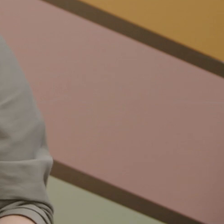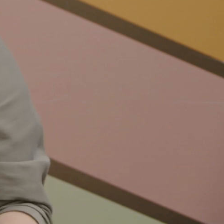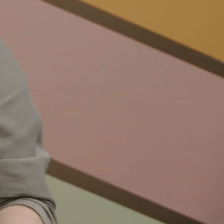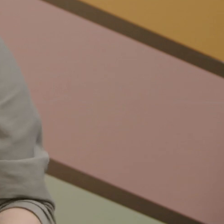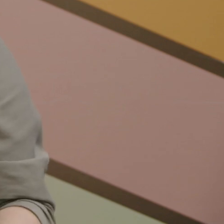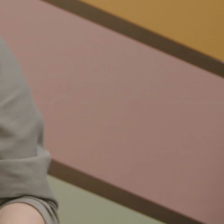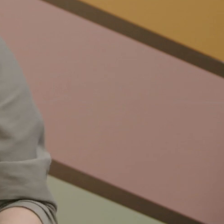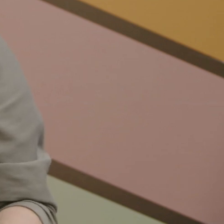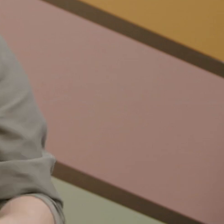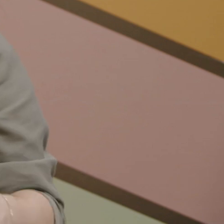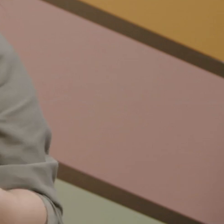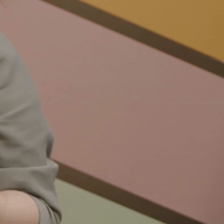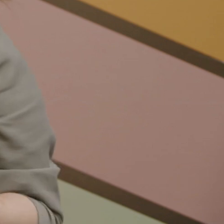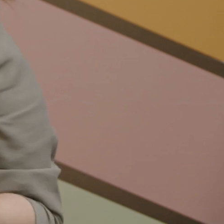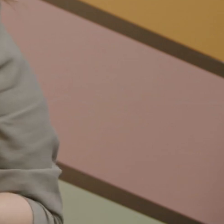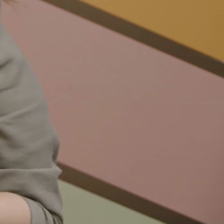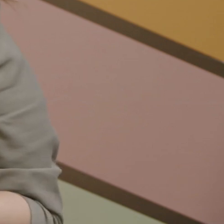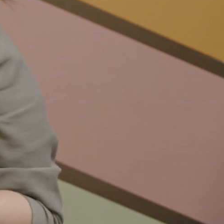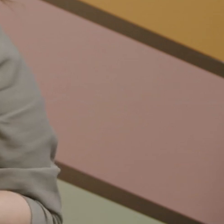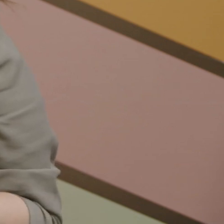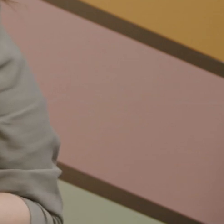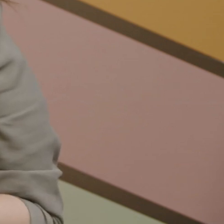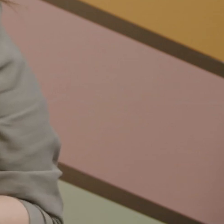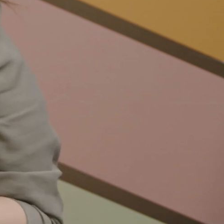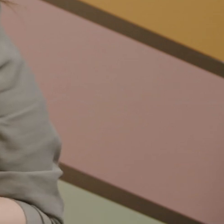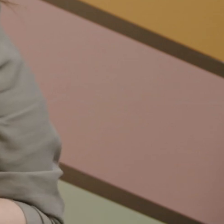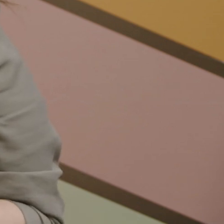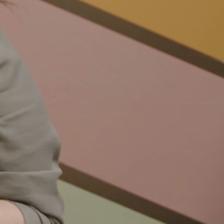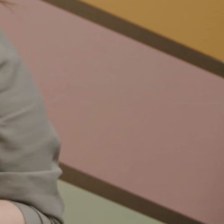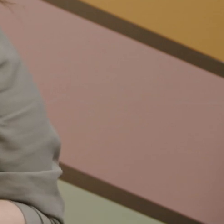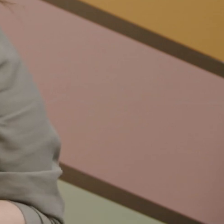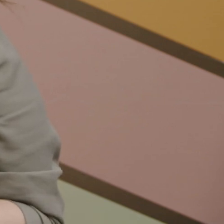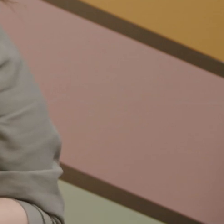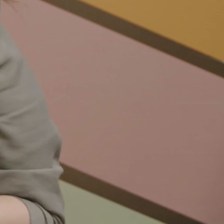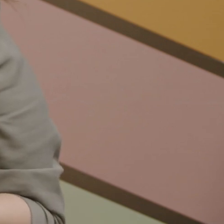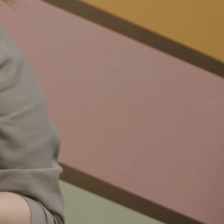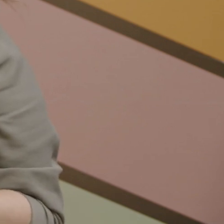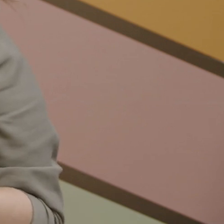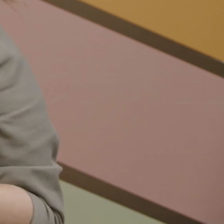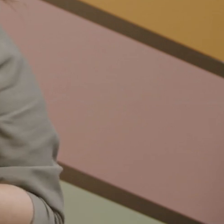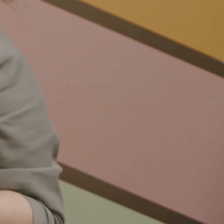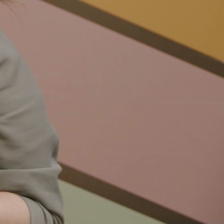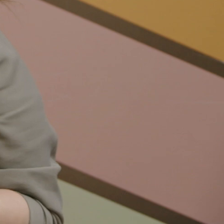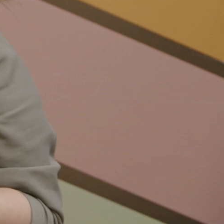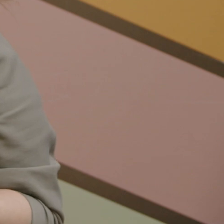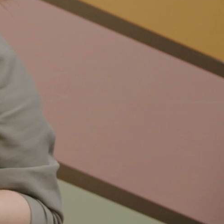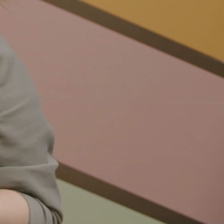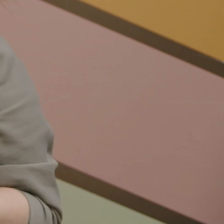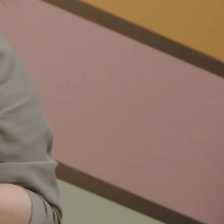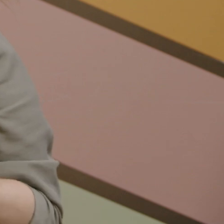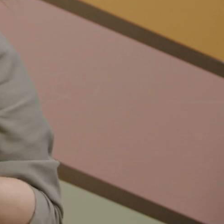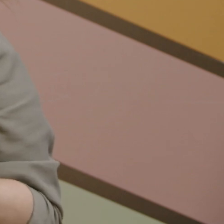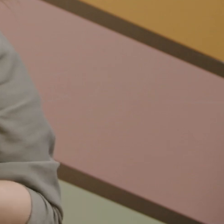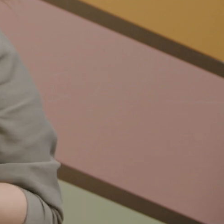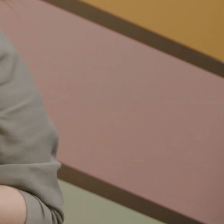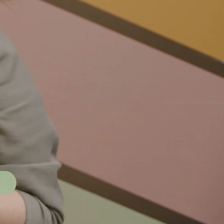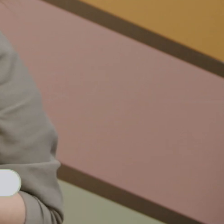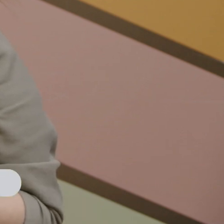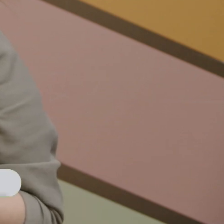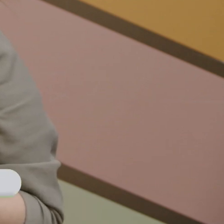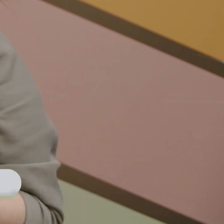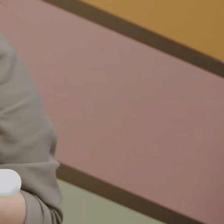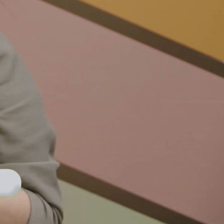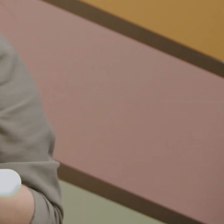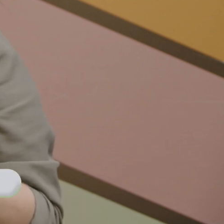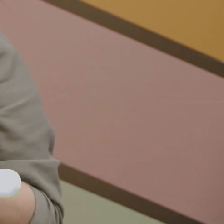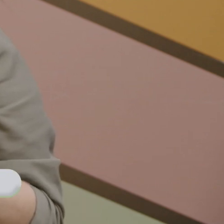precisa ter, primeiro, baixar esse grau da comparação e da perfeição, né? E eu ir aos poucos, porque muitas vezes a pessoa não tem